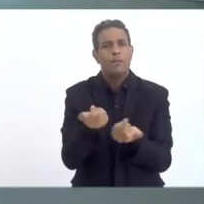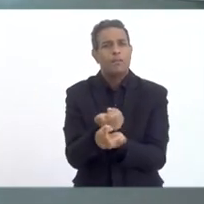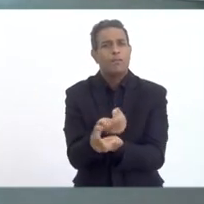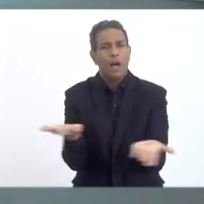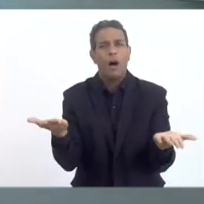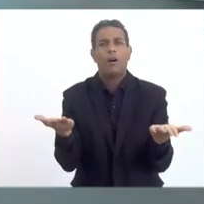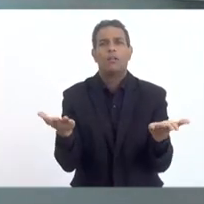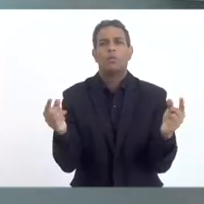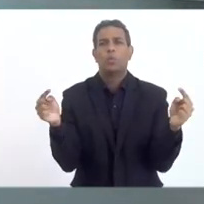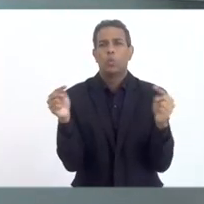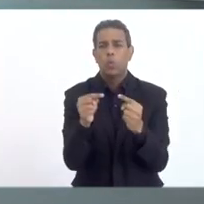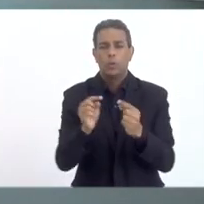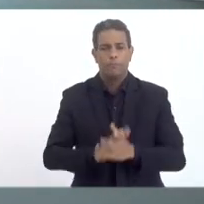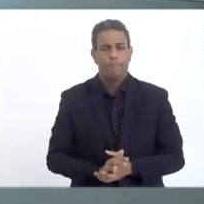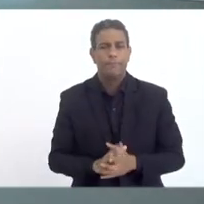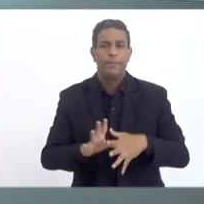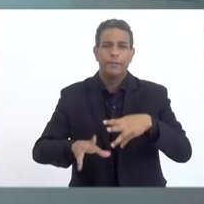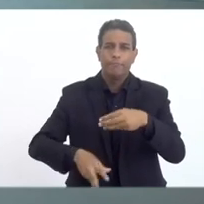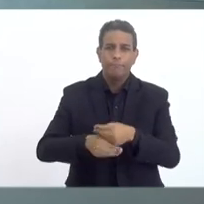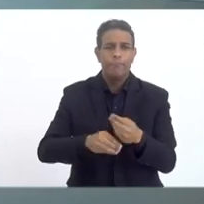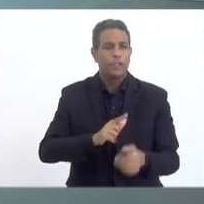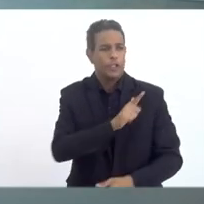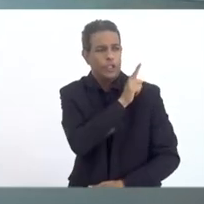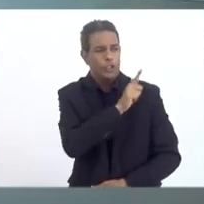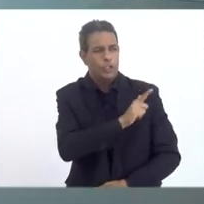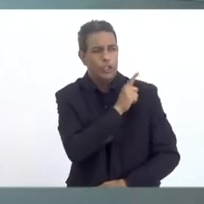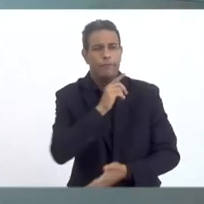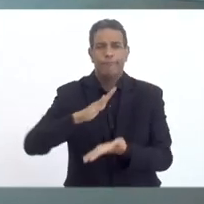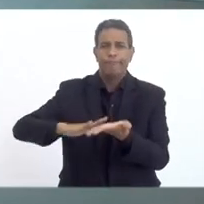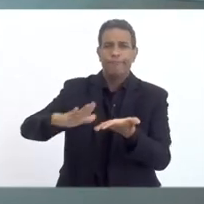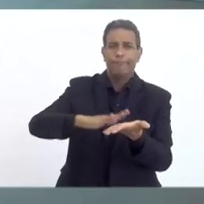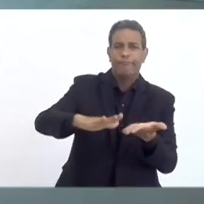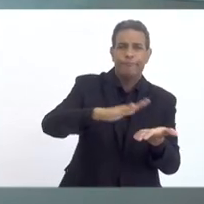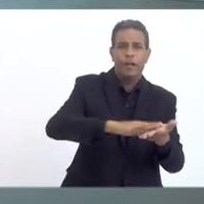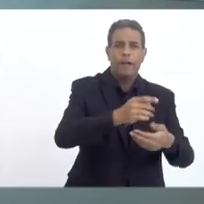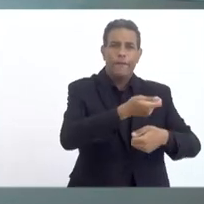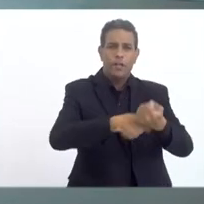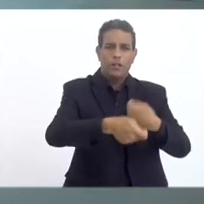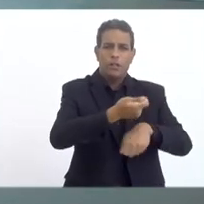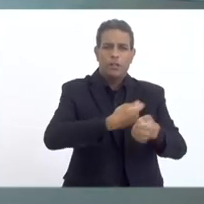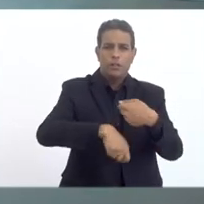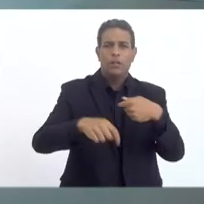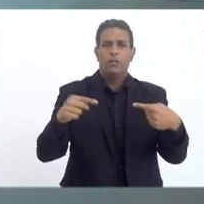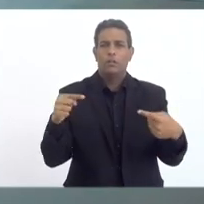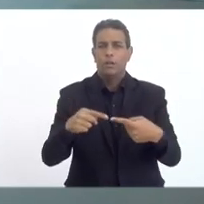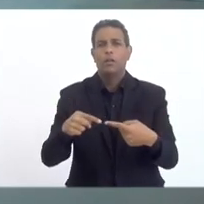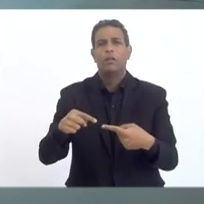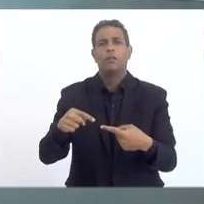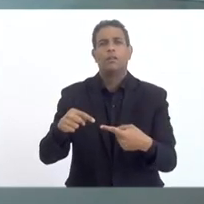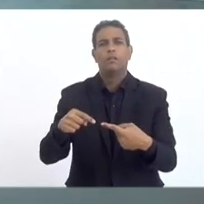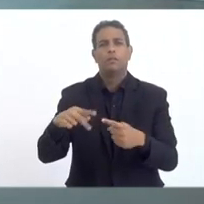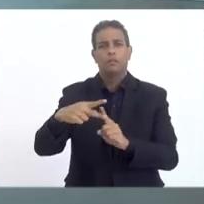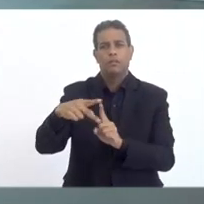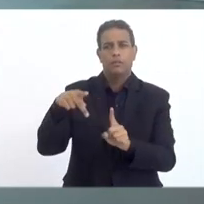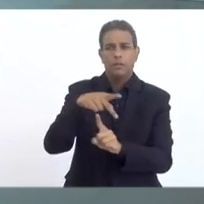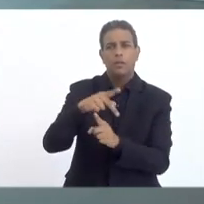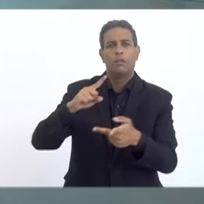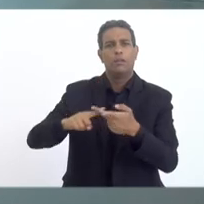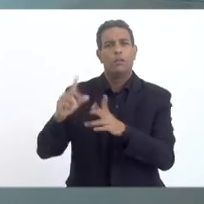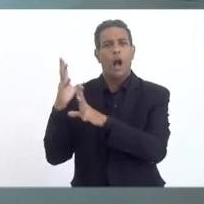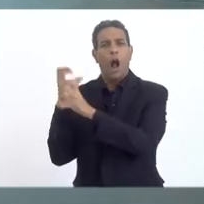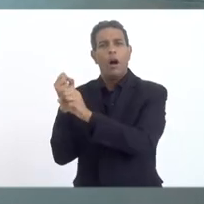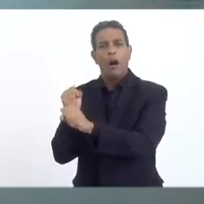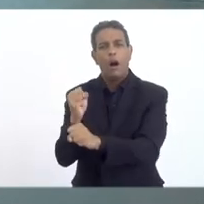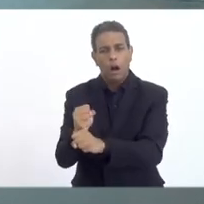política previdenciária, incluindo a gestão dos fundos financeiro e previdenciário, realização dos cálculos